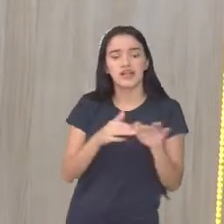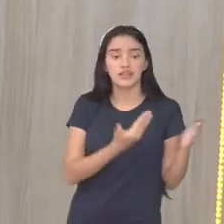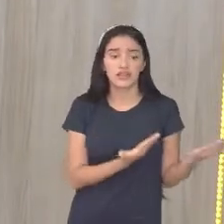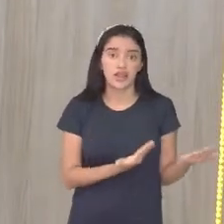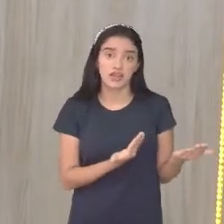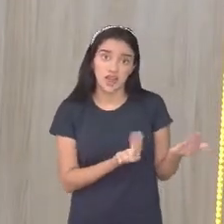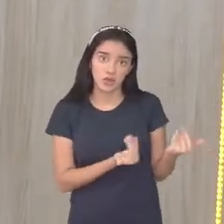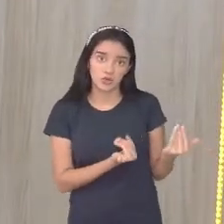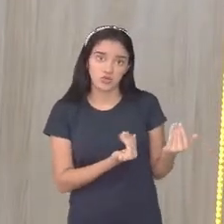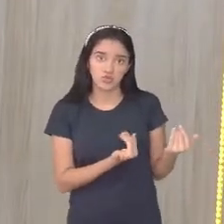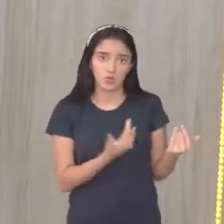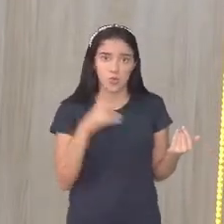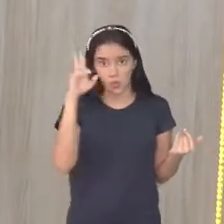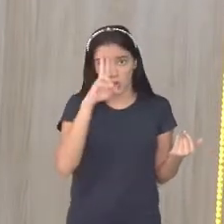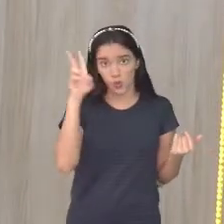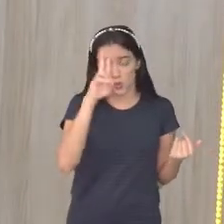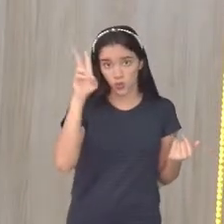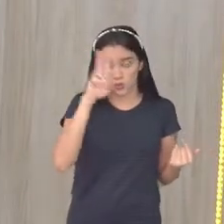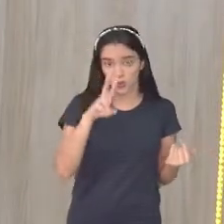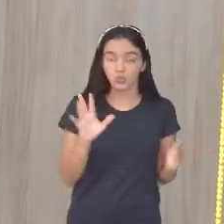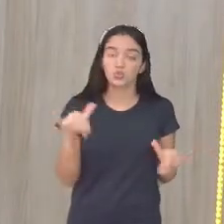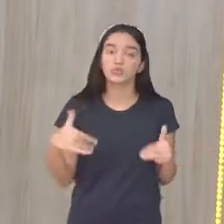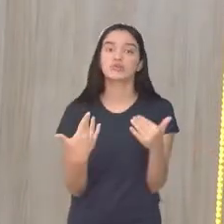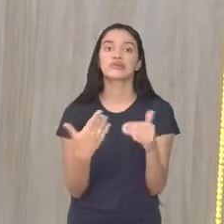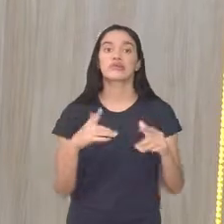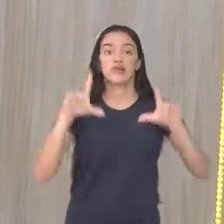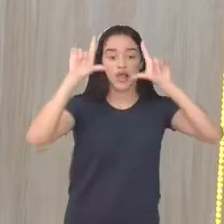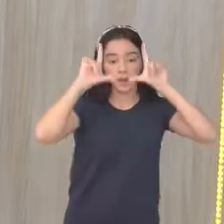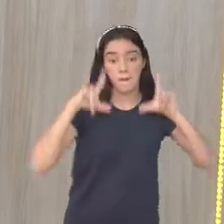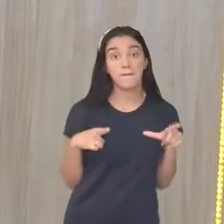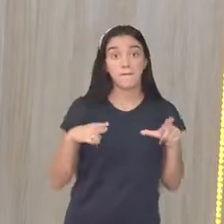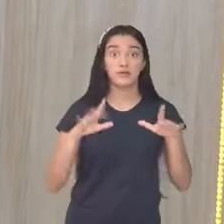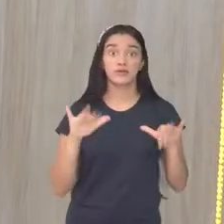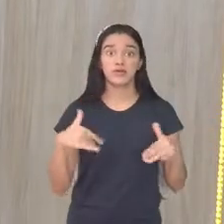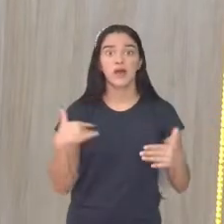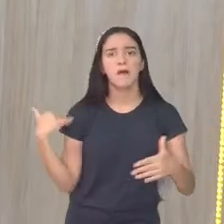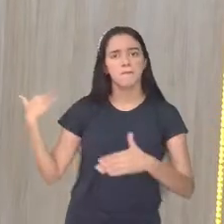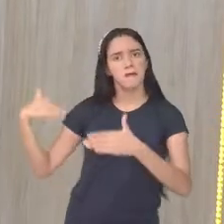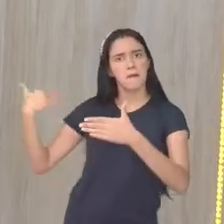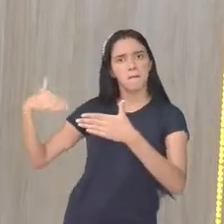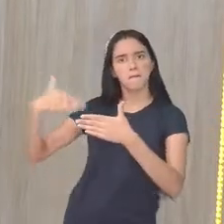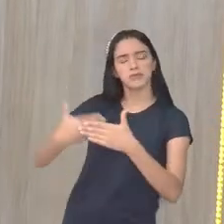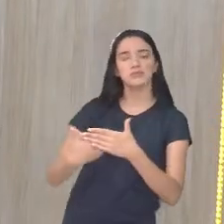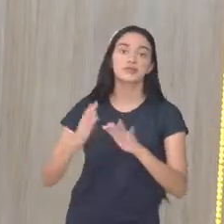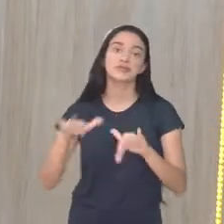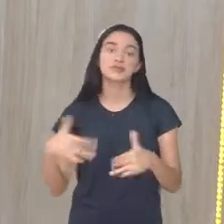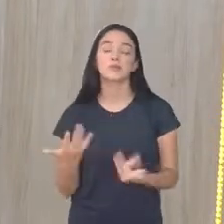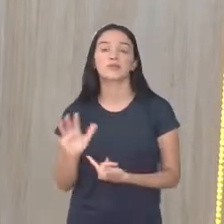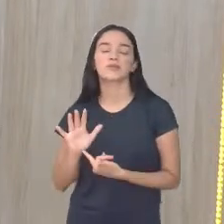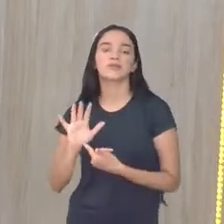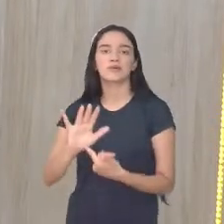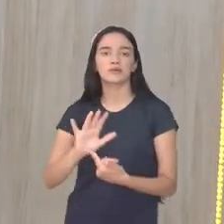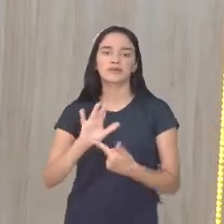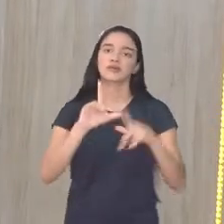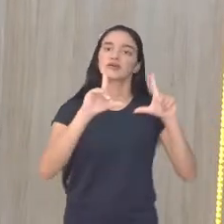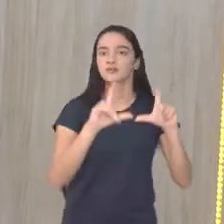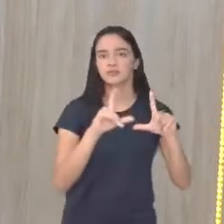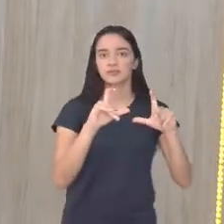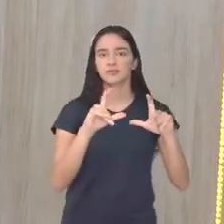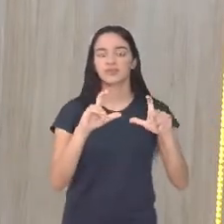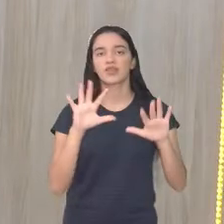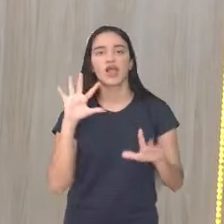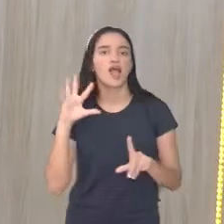o natural, sim. Era exatamente o subjetivo do ser humano sendo autorretratado ou retratado, né?